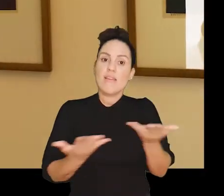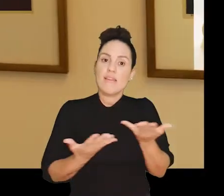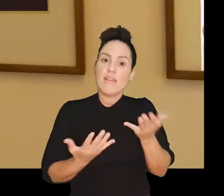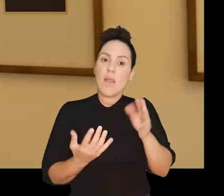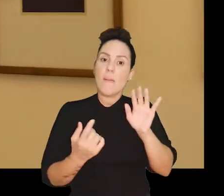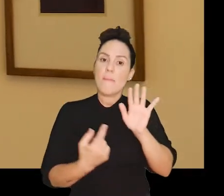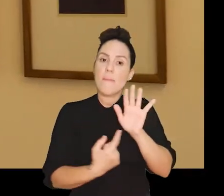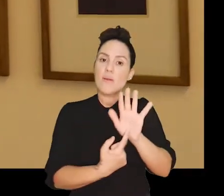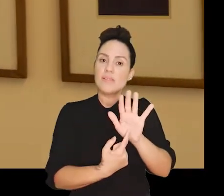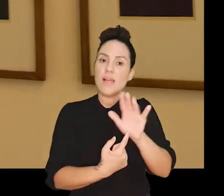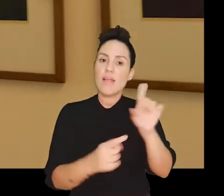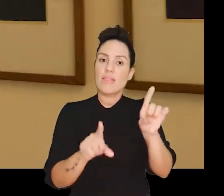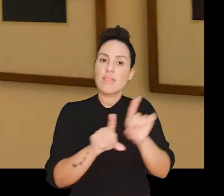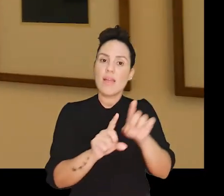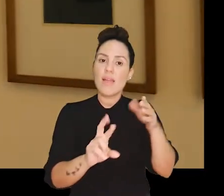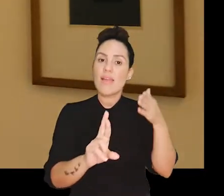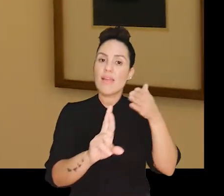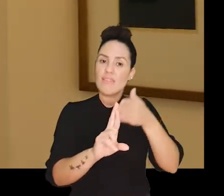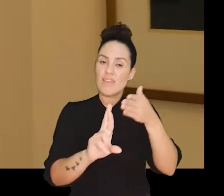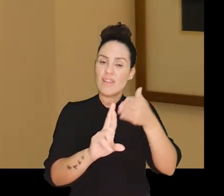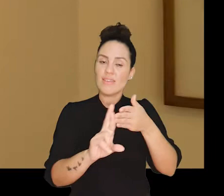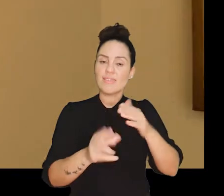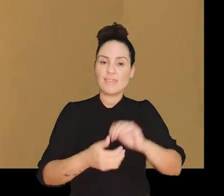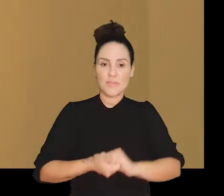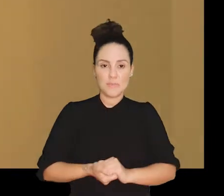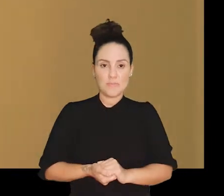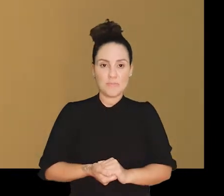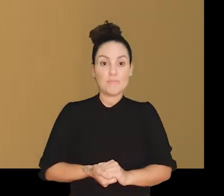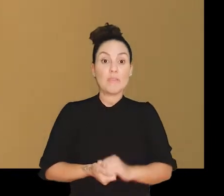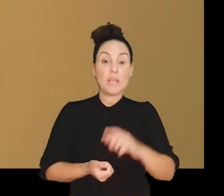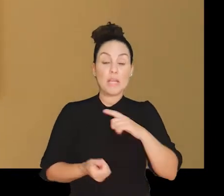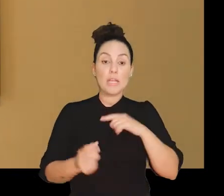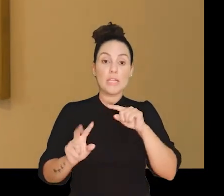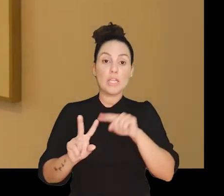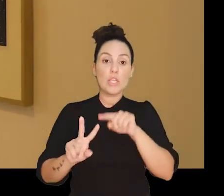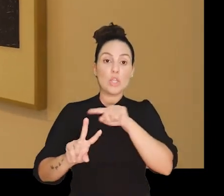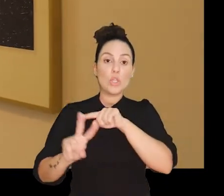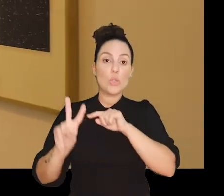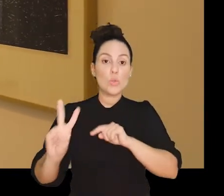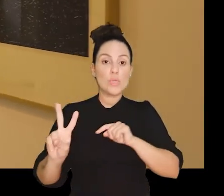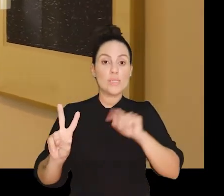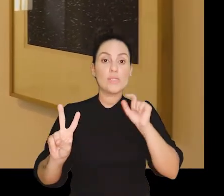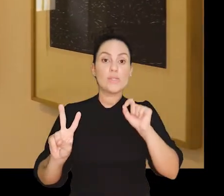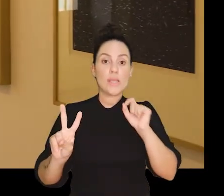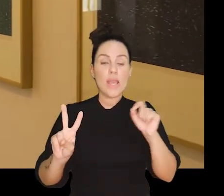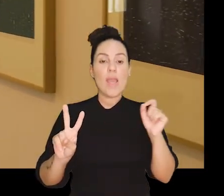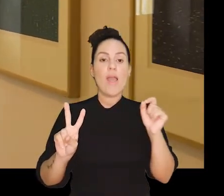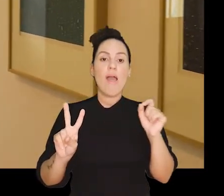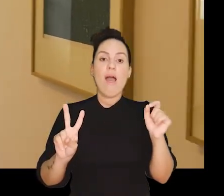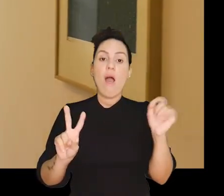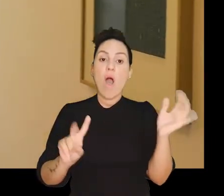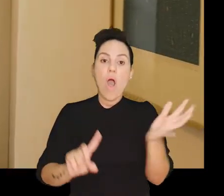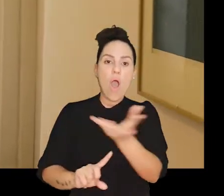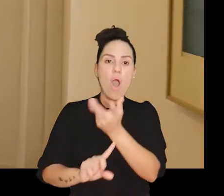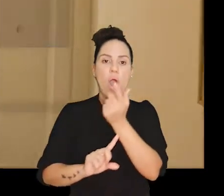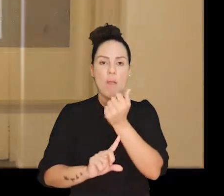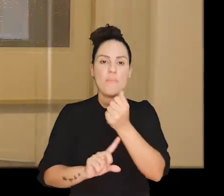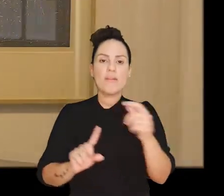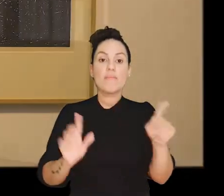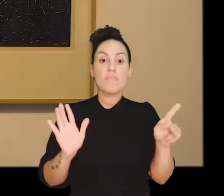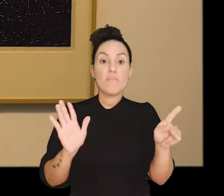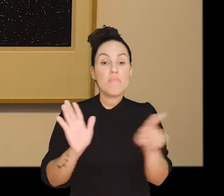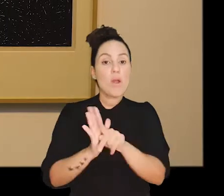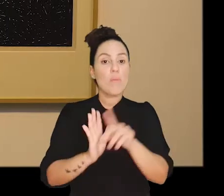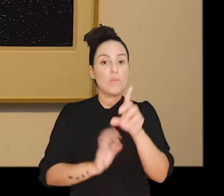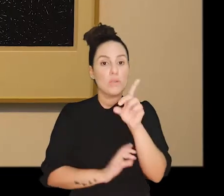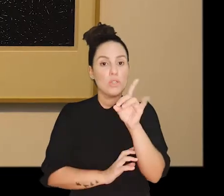seu redor, seja por homenagem, seja por referência, seja por inspiração. Essas 2